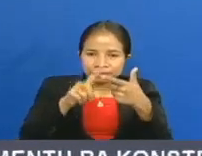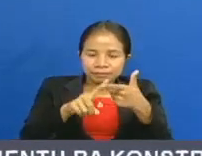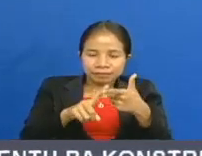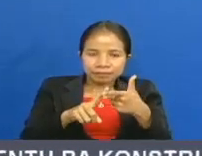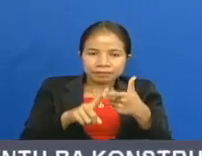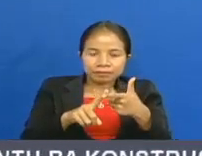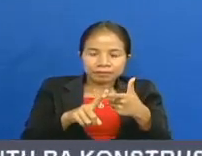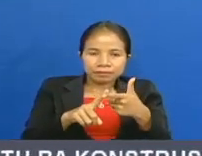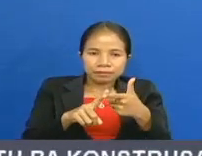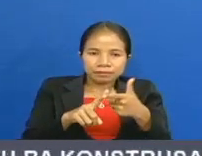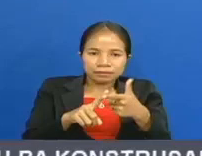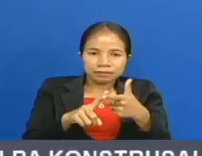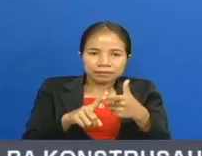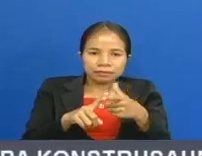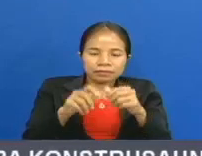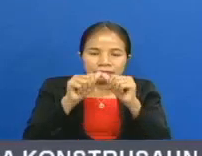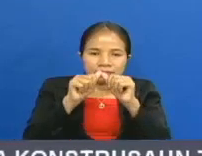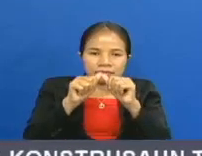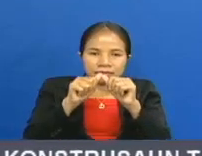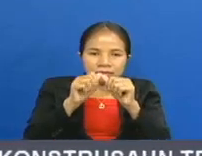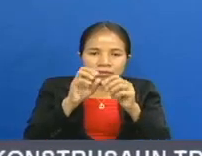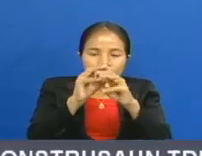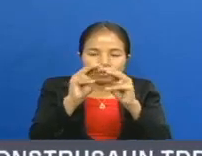iha administração